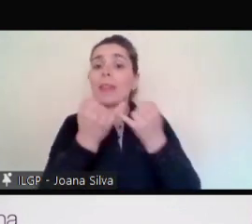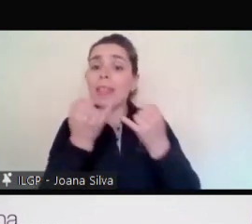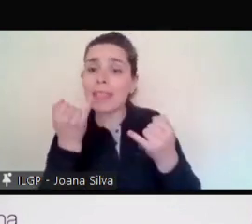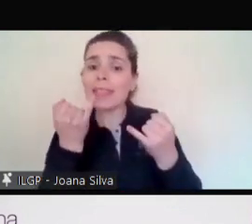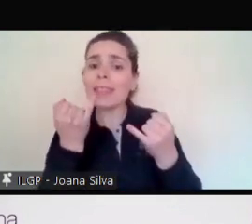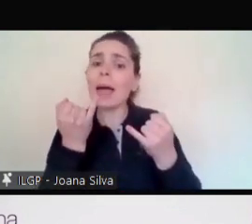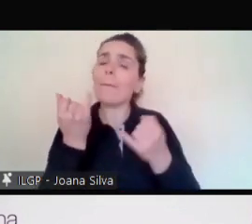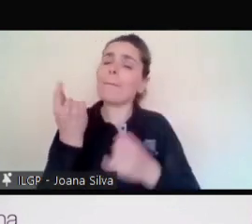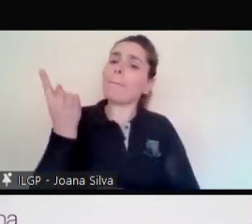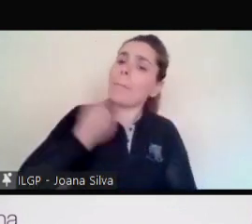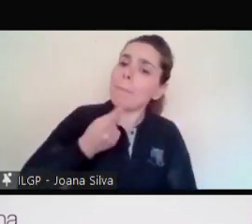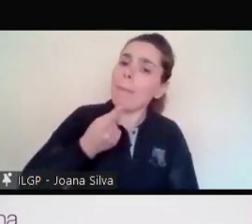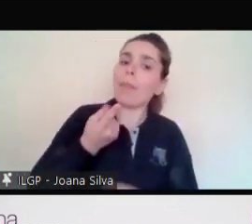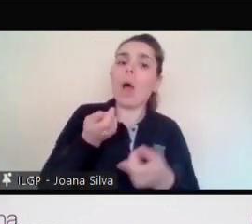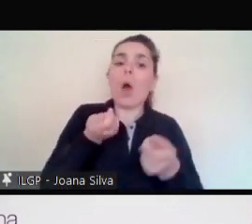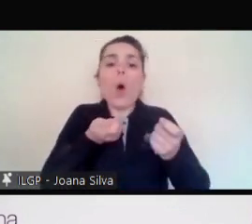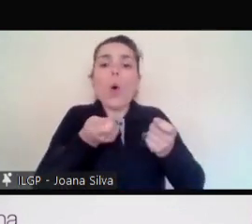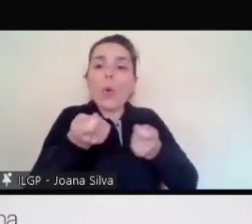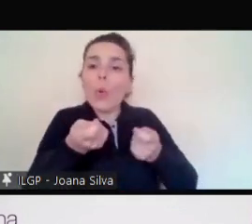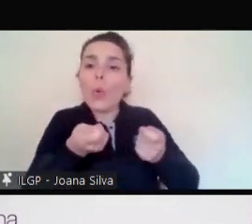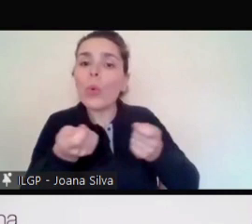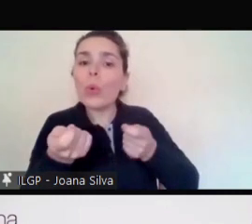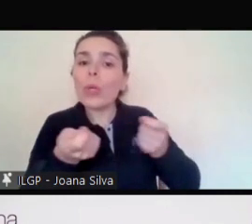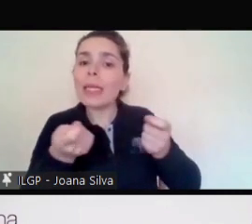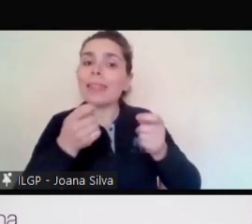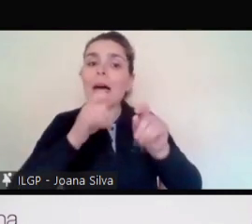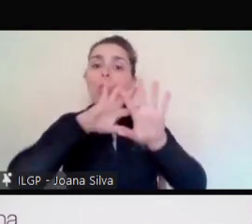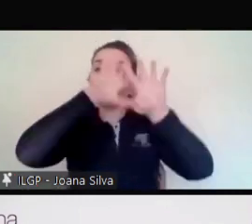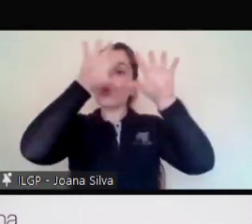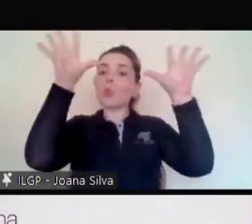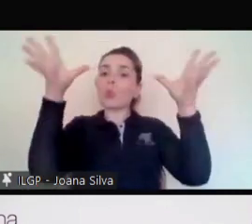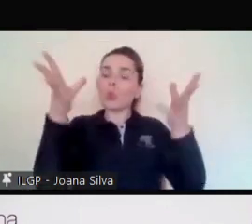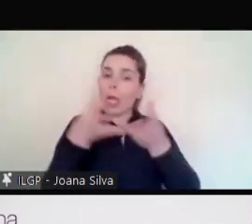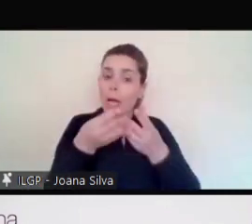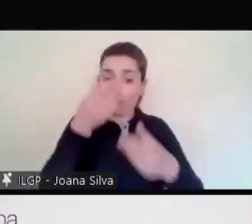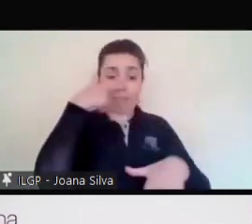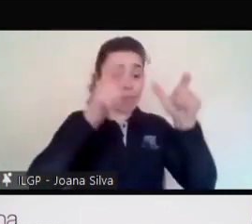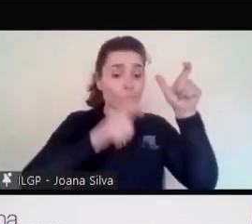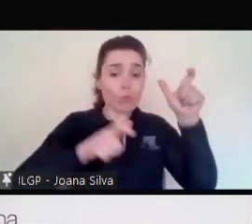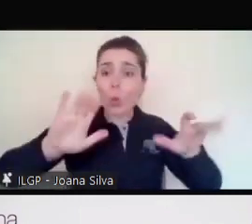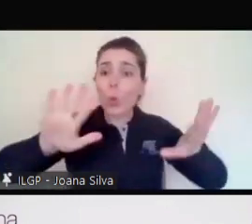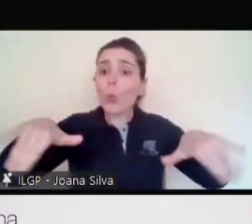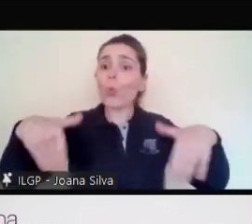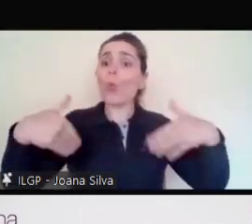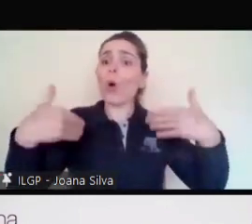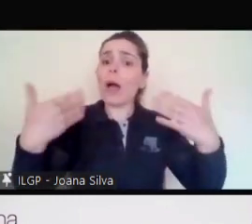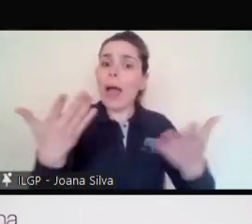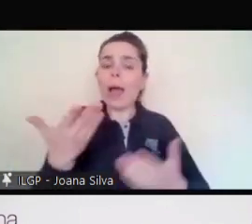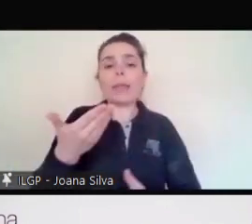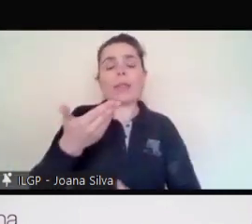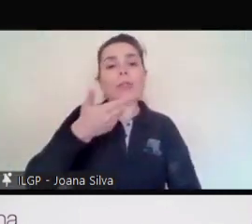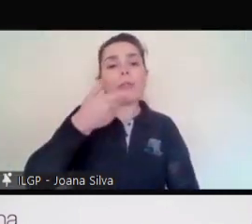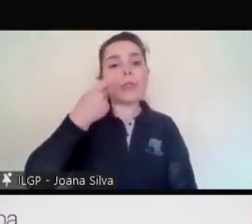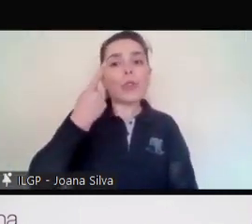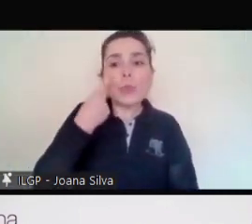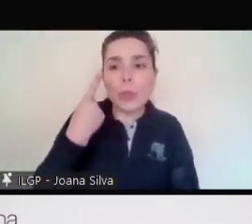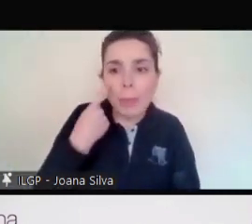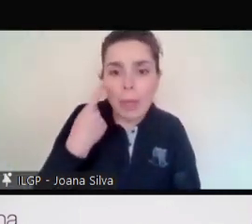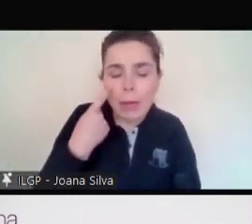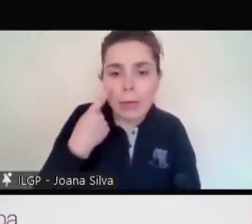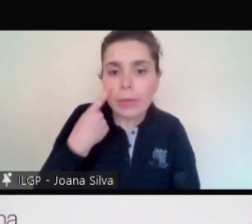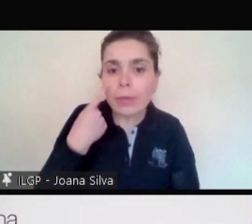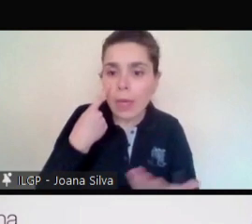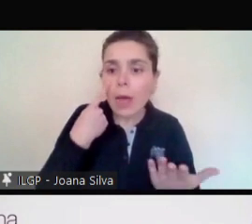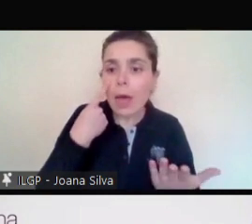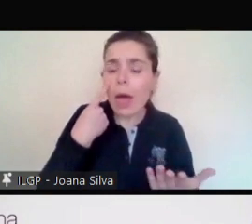sejam cada vez mais organizados de uma maneira holística, quer dizer que o cidadão tenha uma experiência uniforme, independentemente